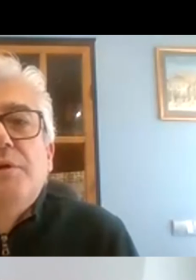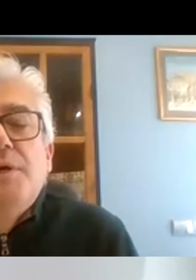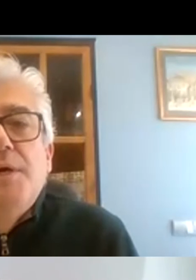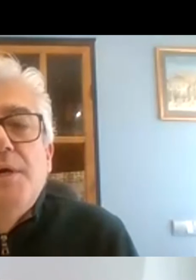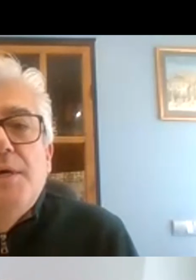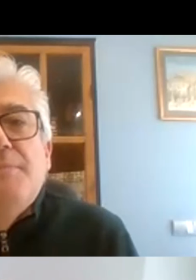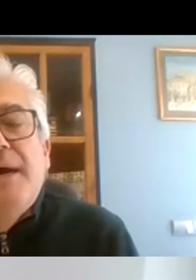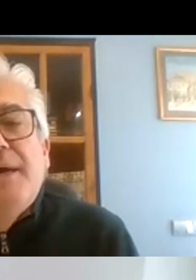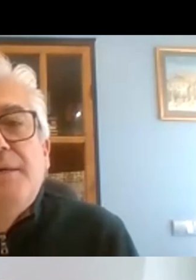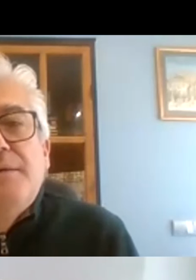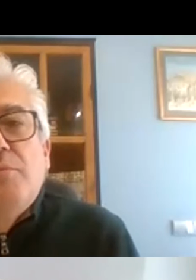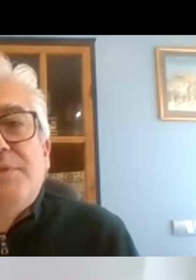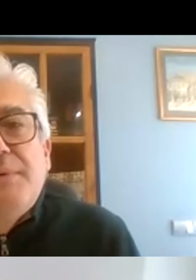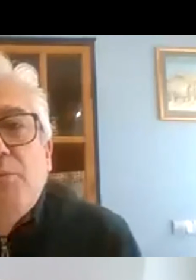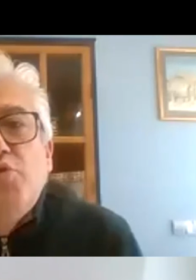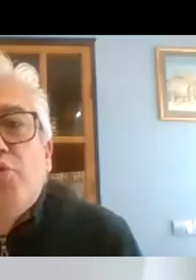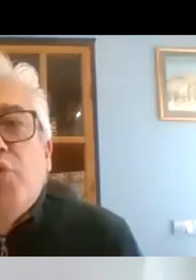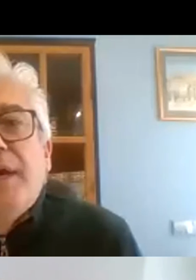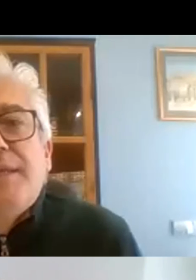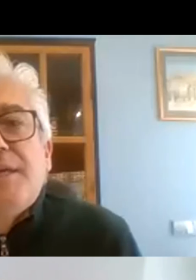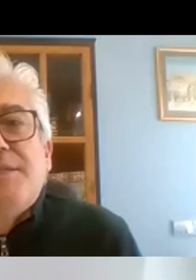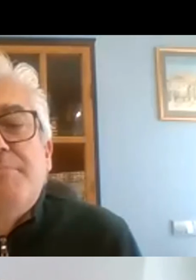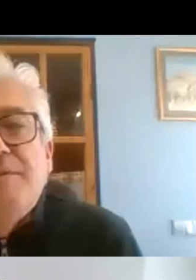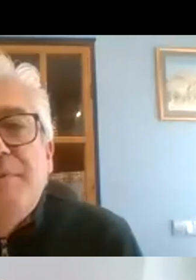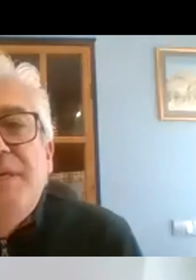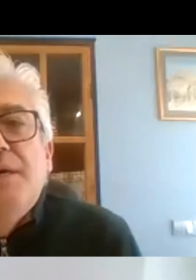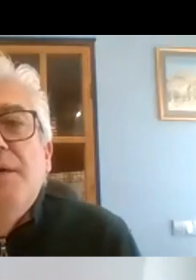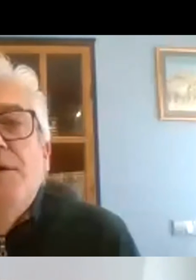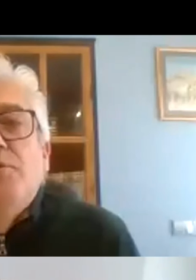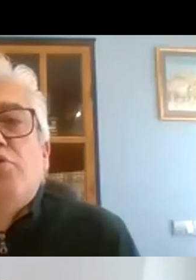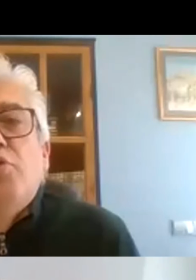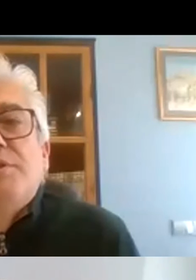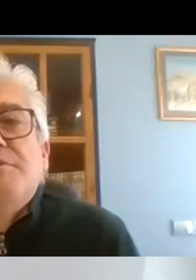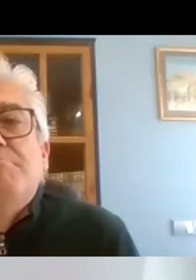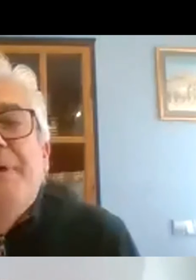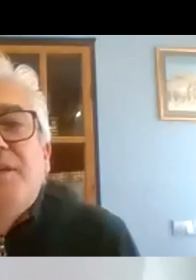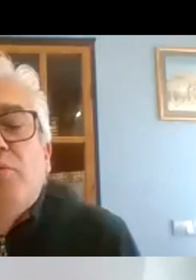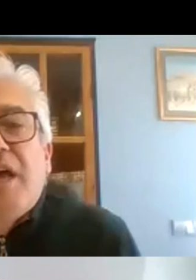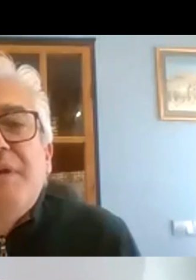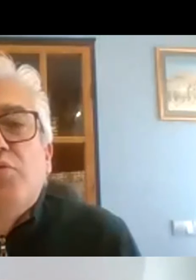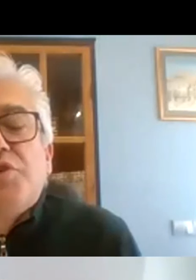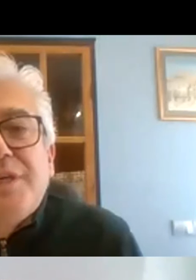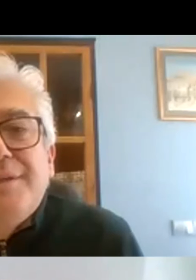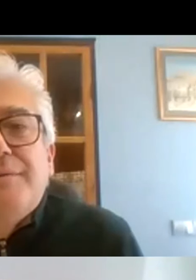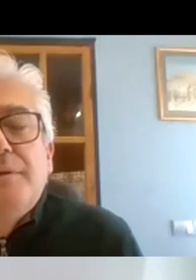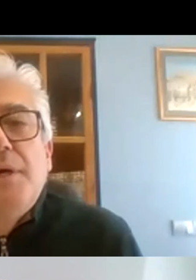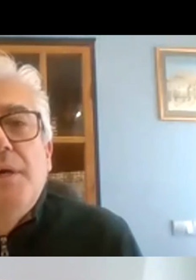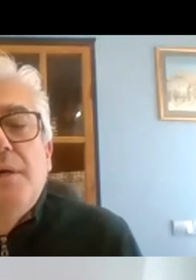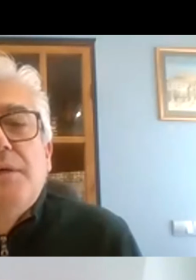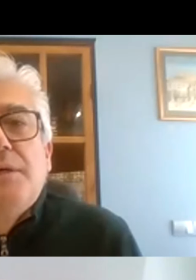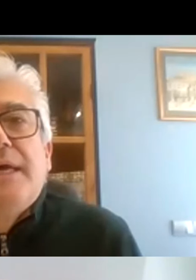Saúde. Também, como sabemos, no decorrer desta pandemia, tornou-se particularmente